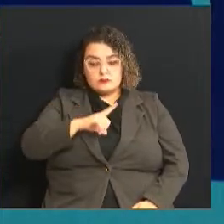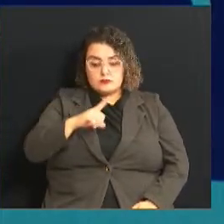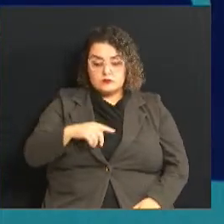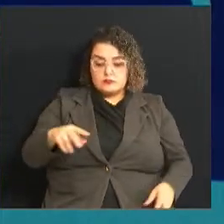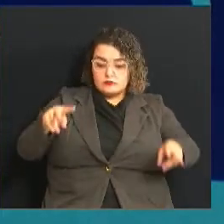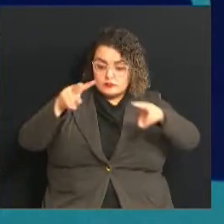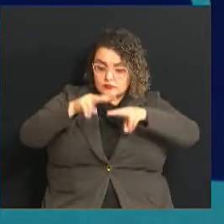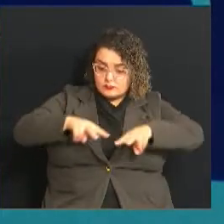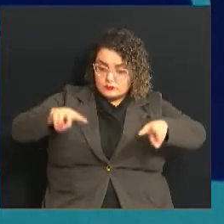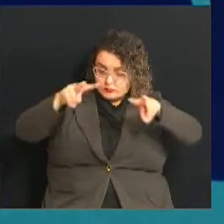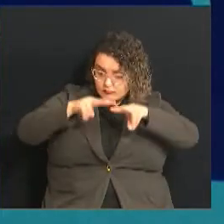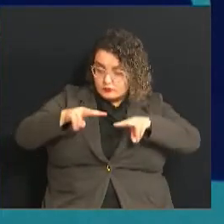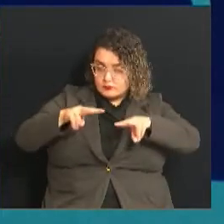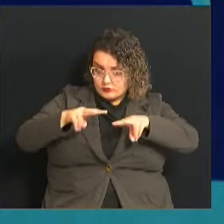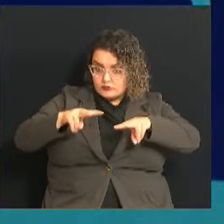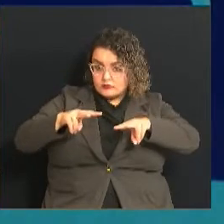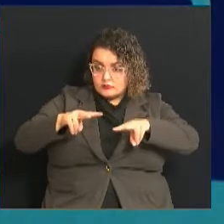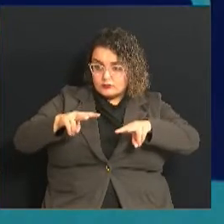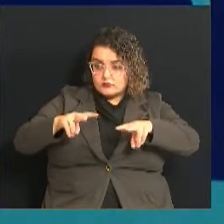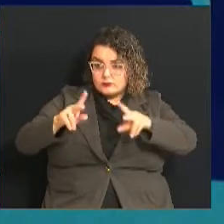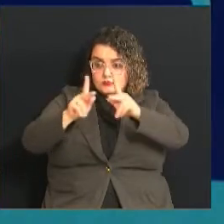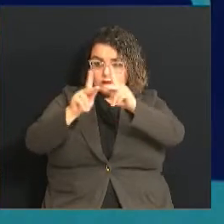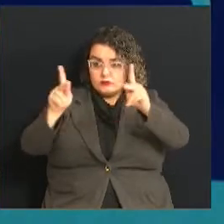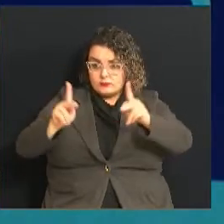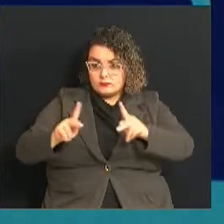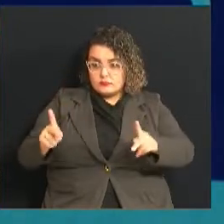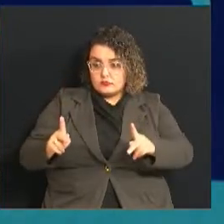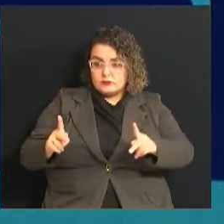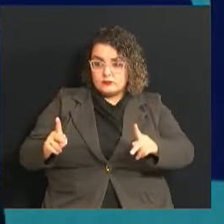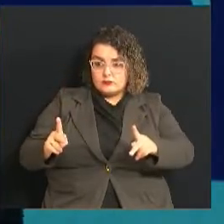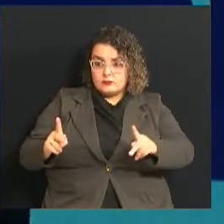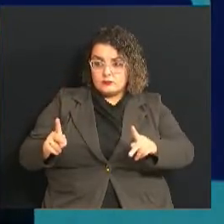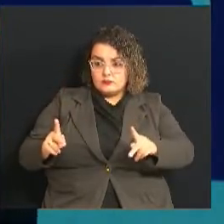que busque a paz entre as